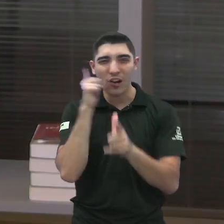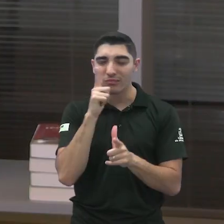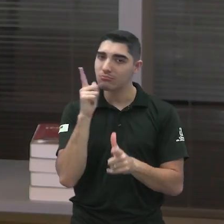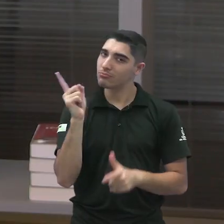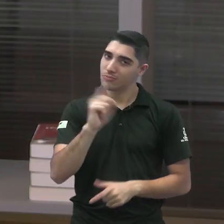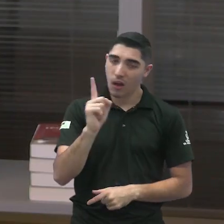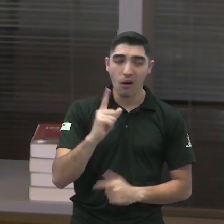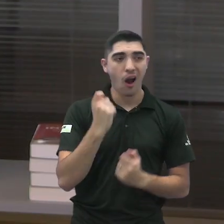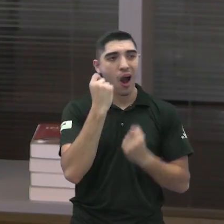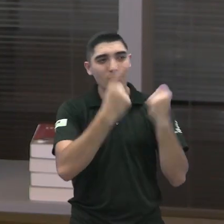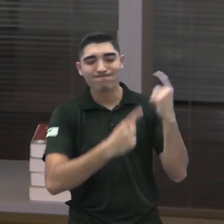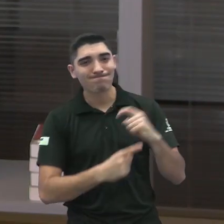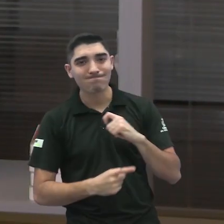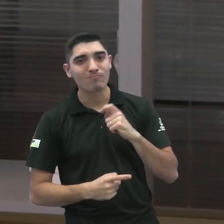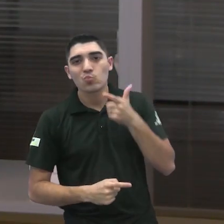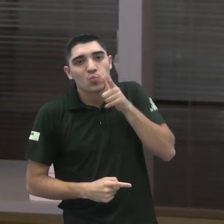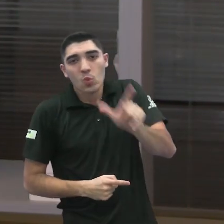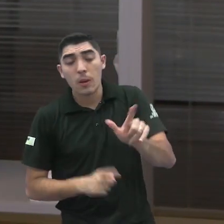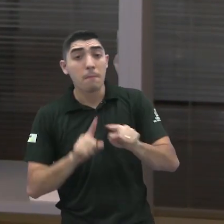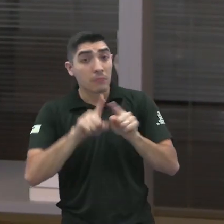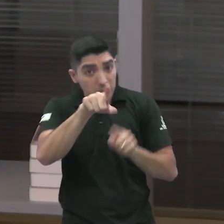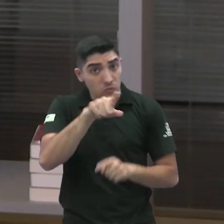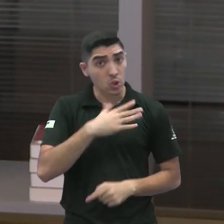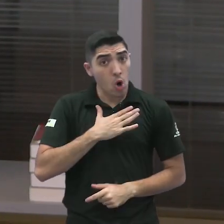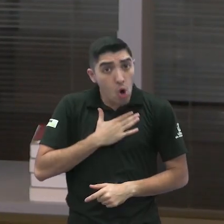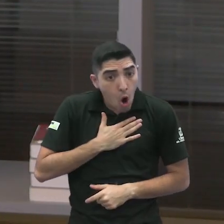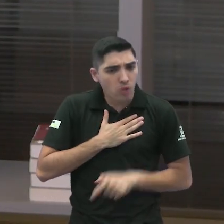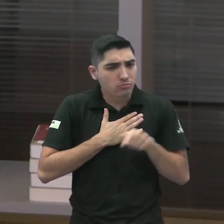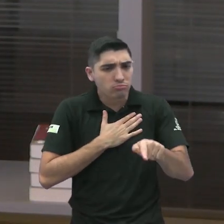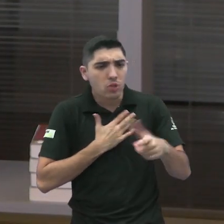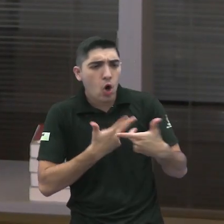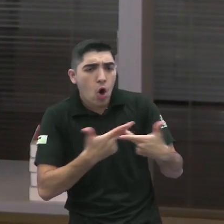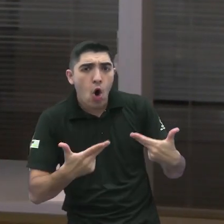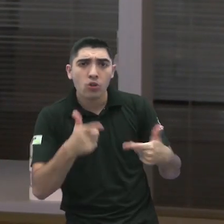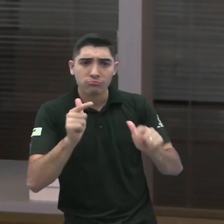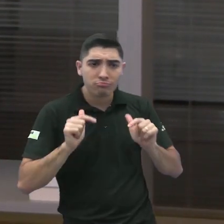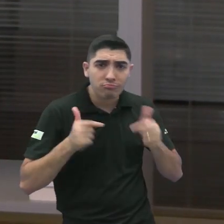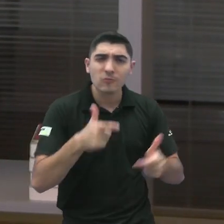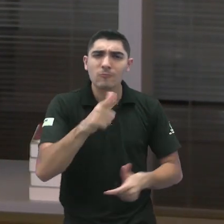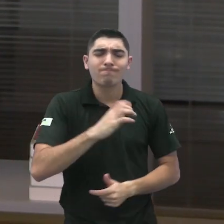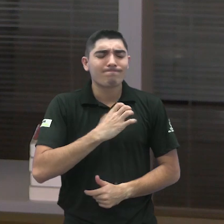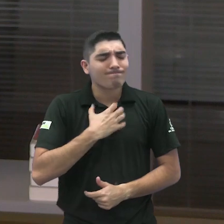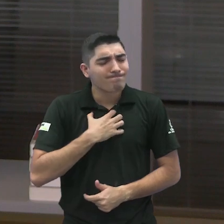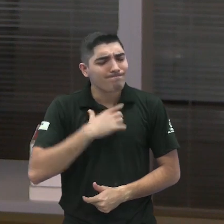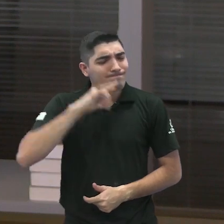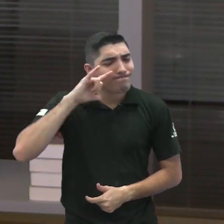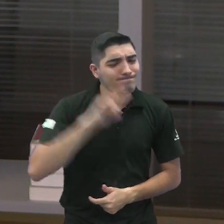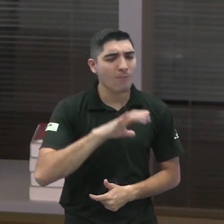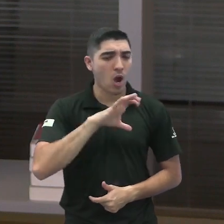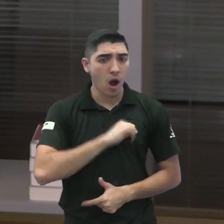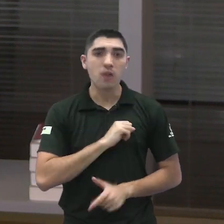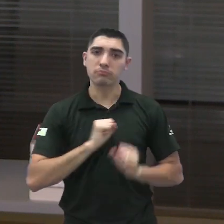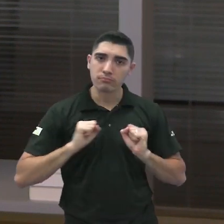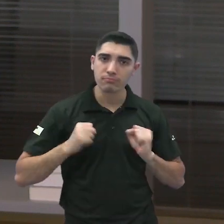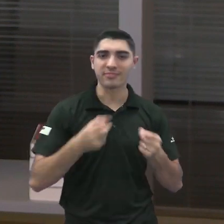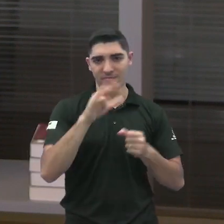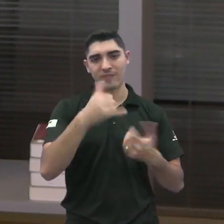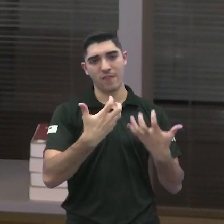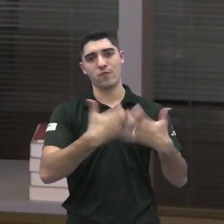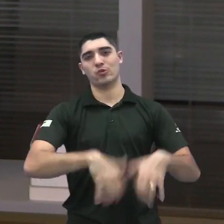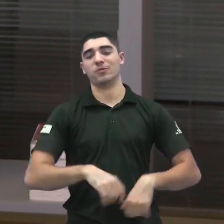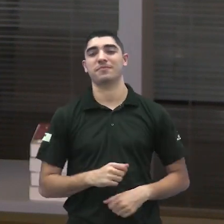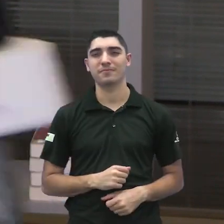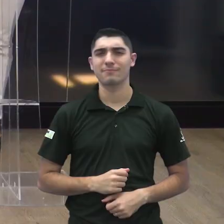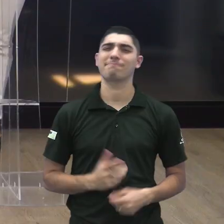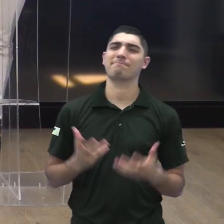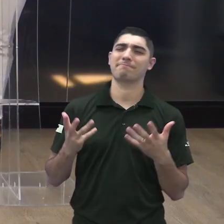também. Mas eu acho que se você gosta mesmo do que você faz, se você tem seu coração ali, as coisas funcionam